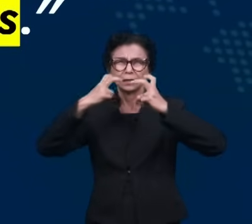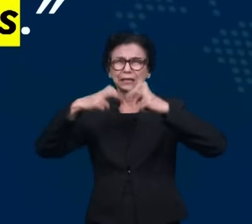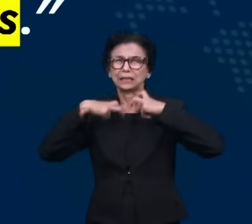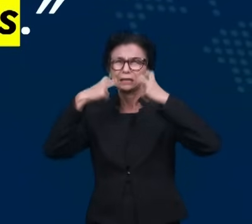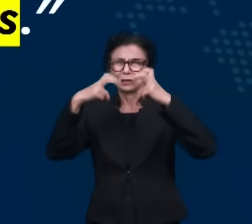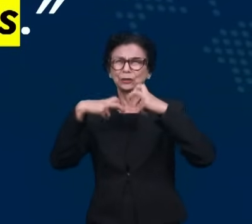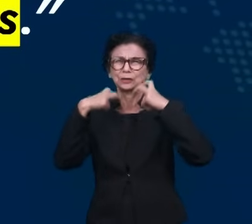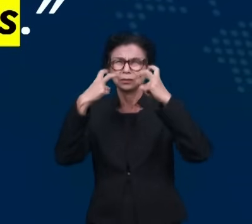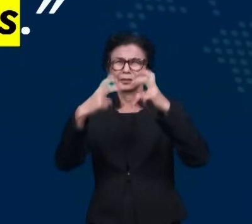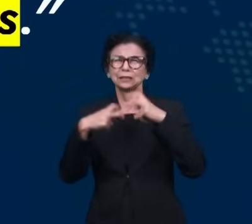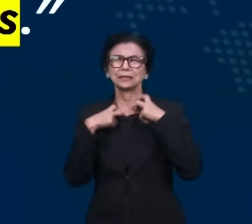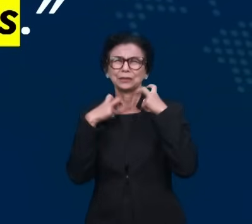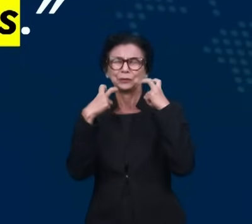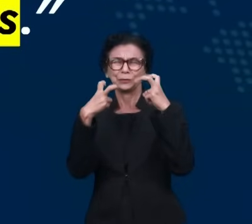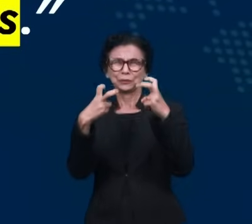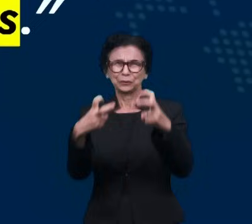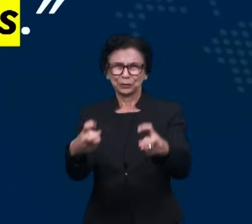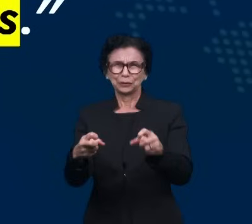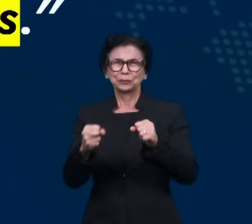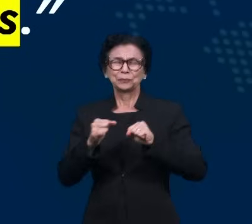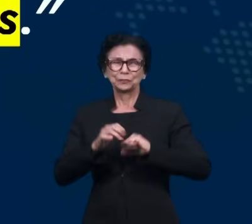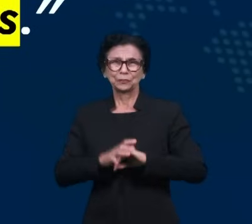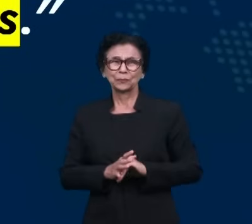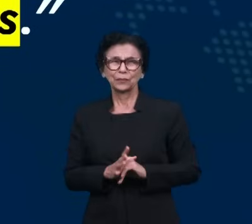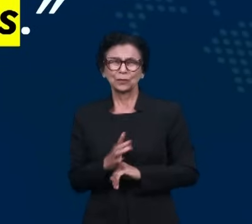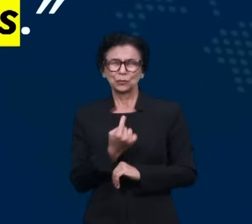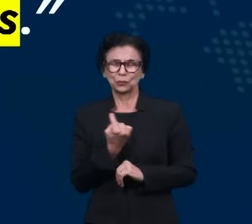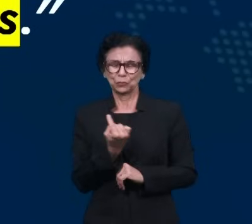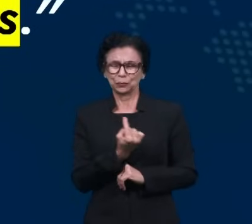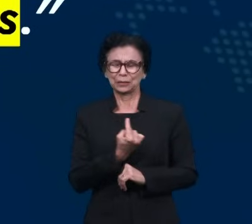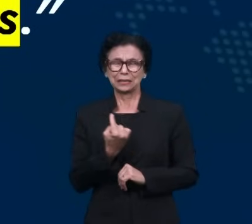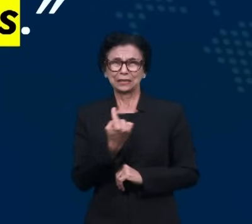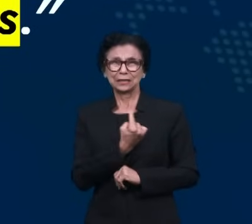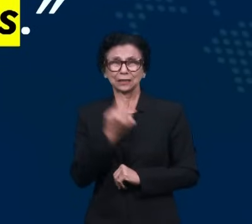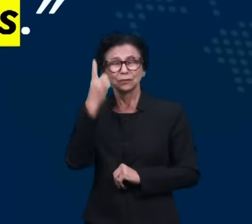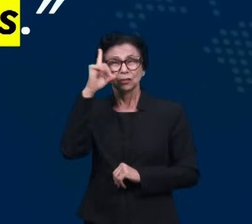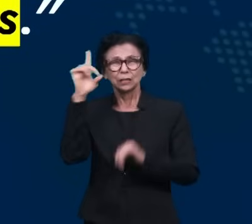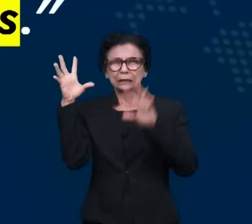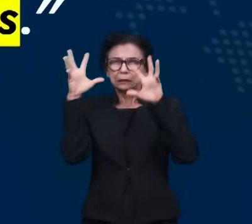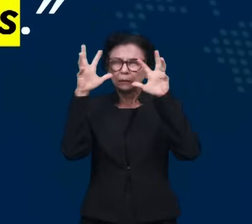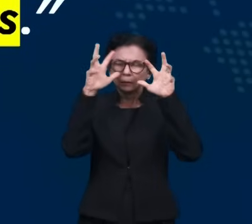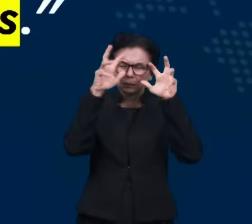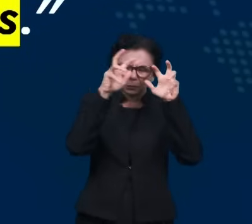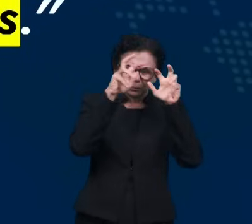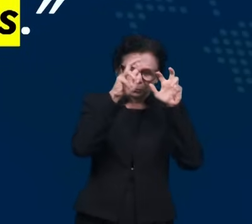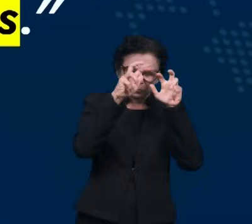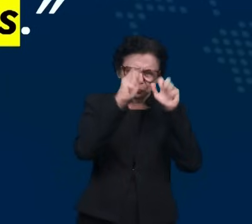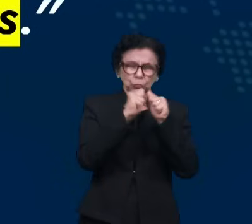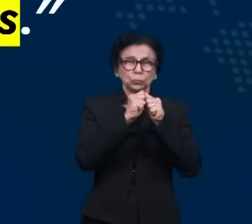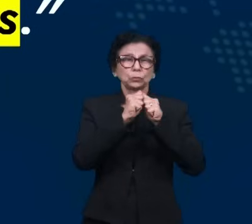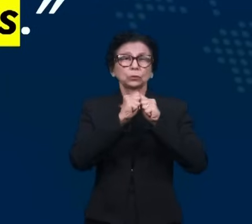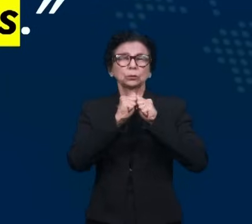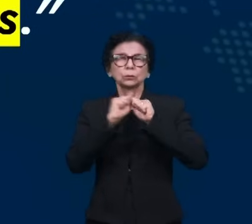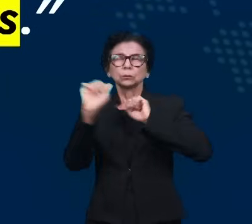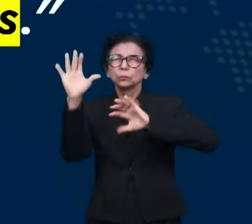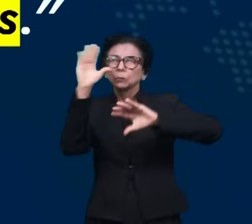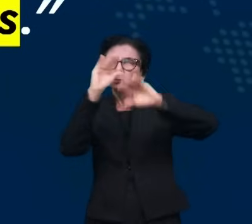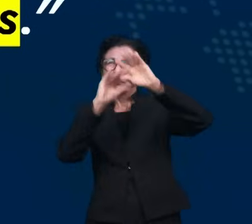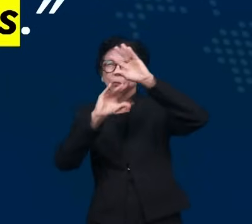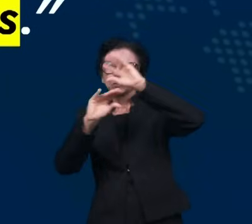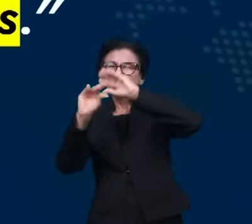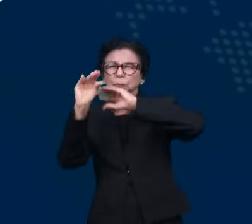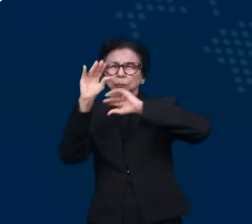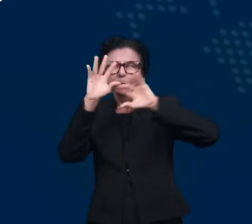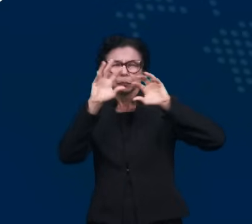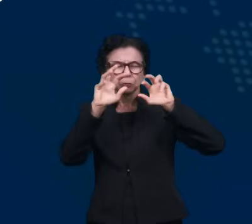desolação, dia de trevas e de escuridão, dia de nuvens e de densas trevas.